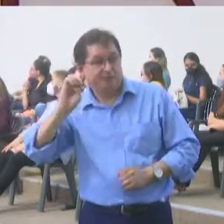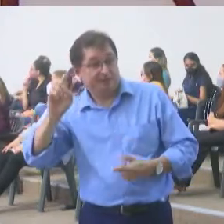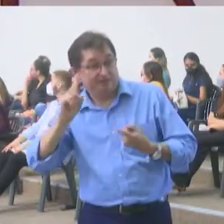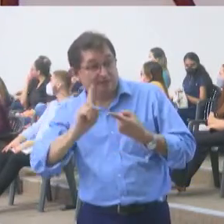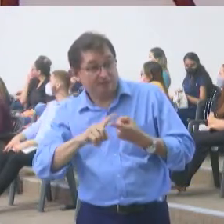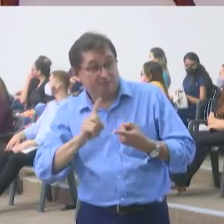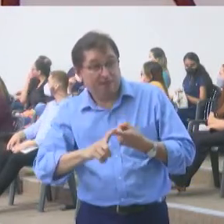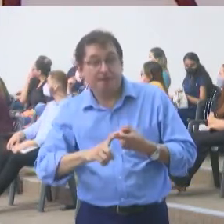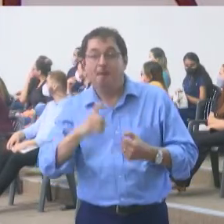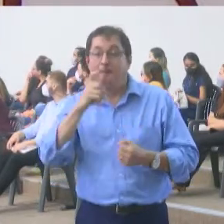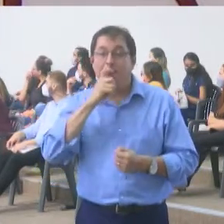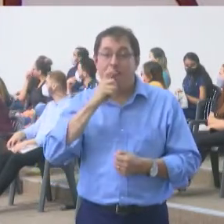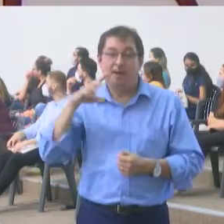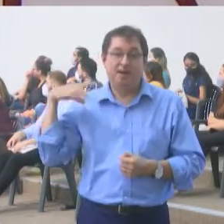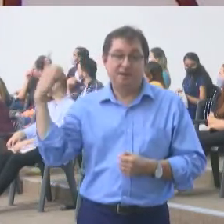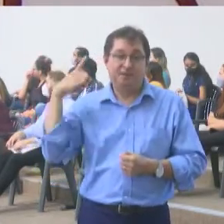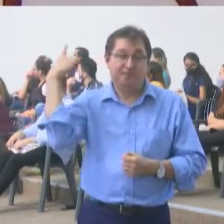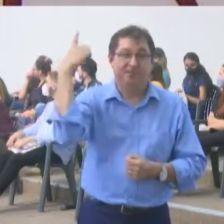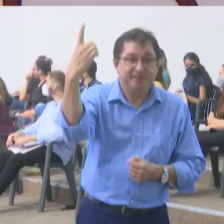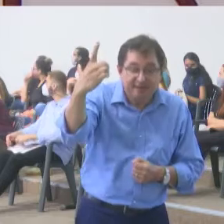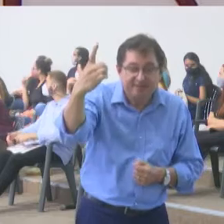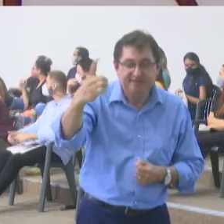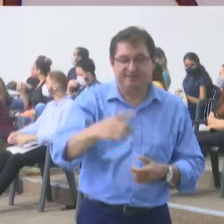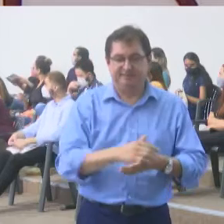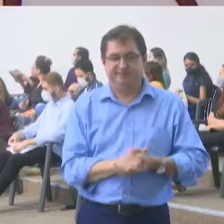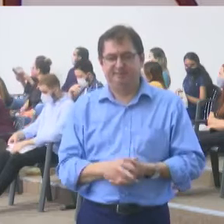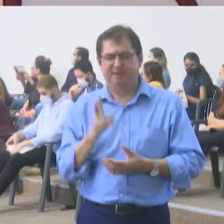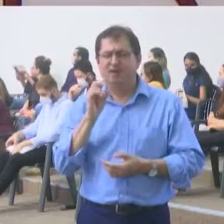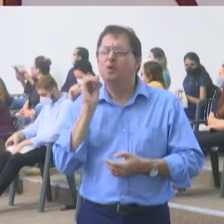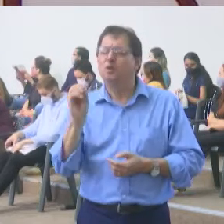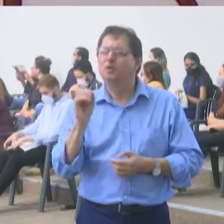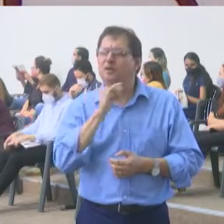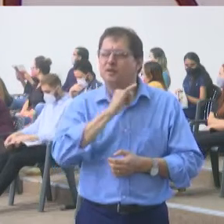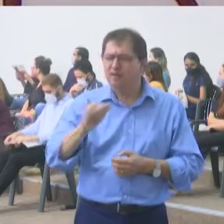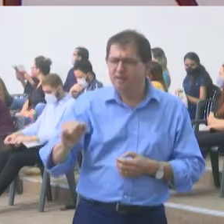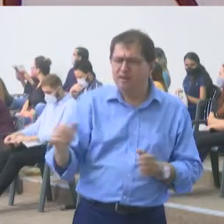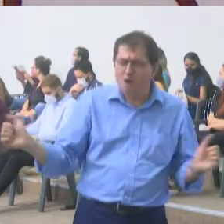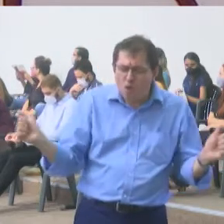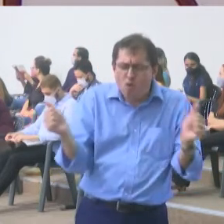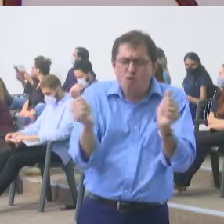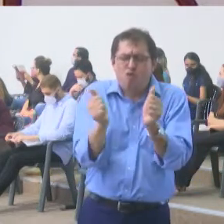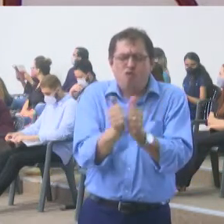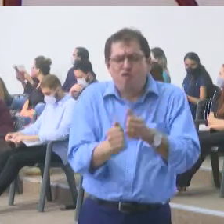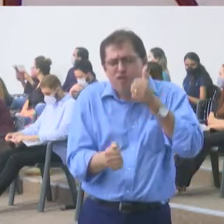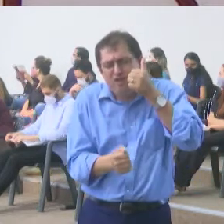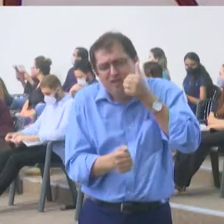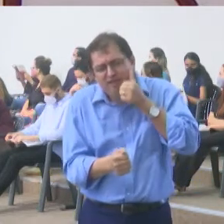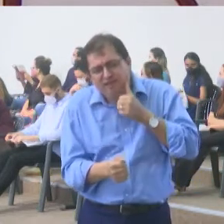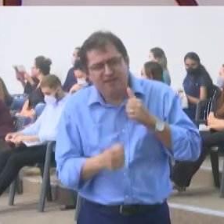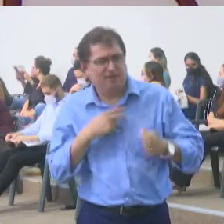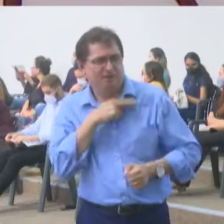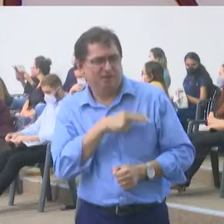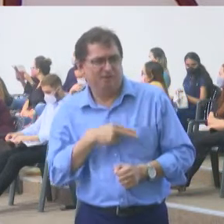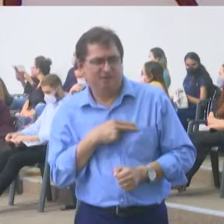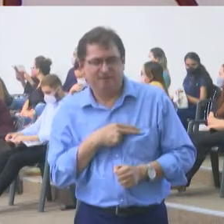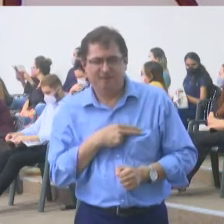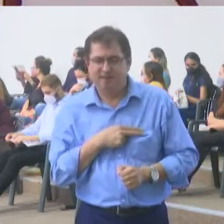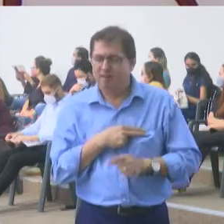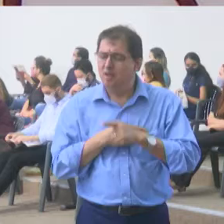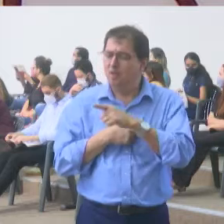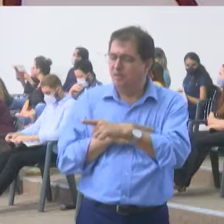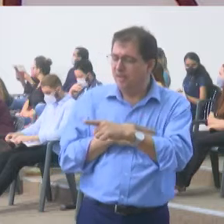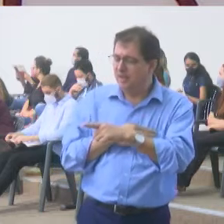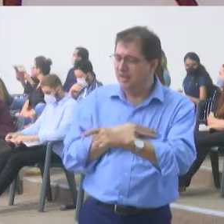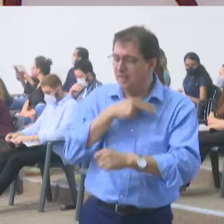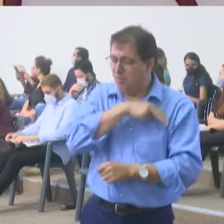texto corriqueiramente, não. Vou ler com você. Olha o que diz o texto. As vizinhas lhe deram o nome, dizendo: a Noemi nasceu